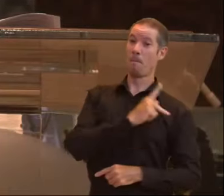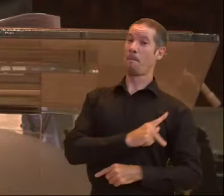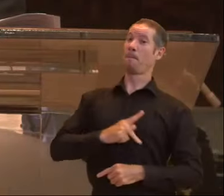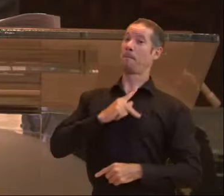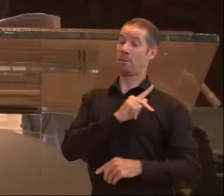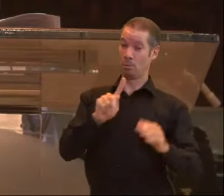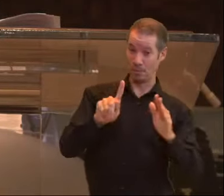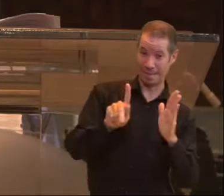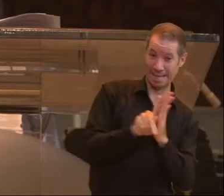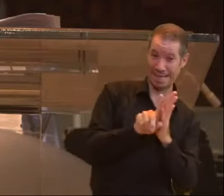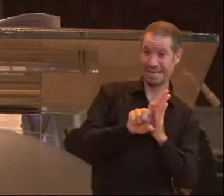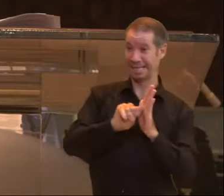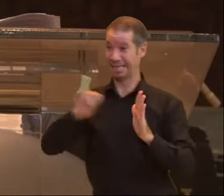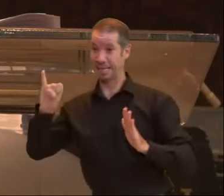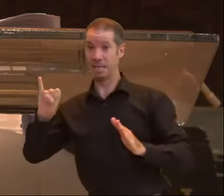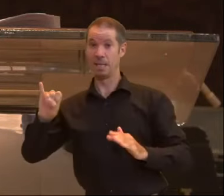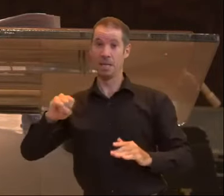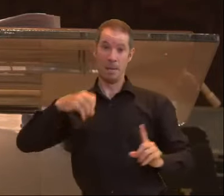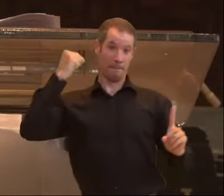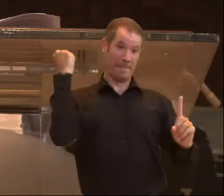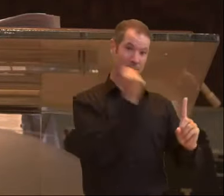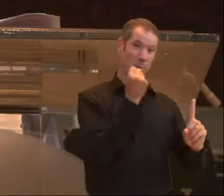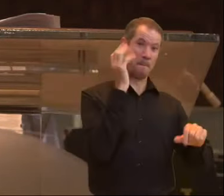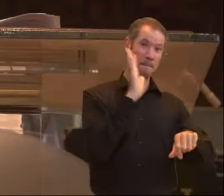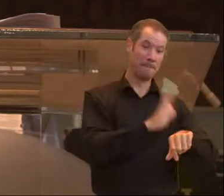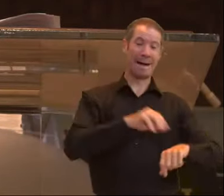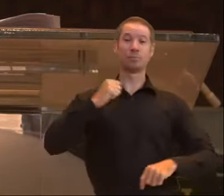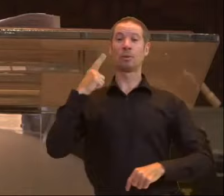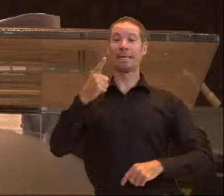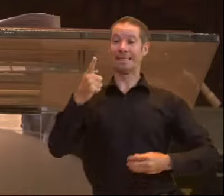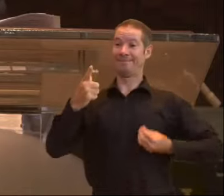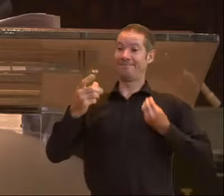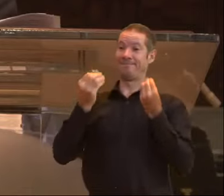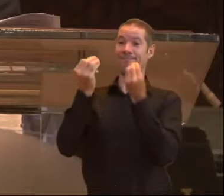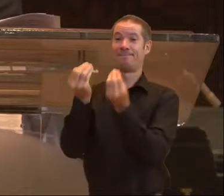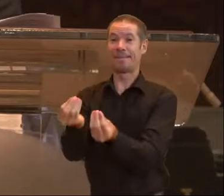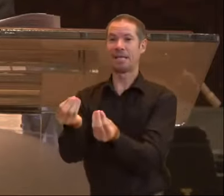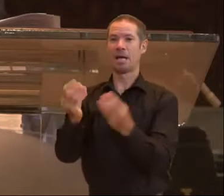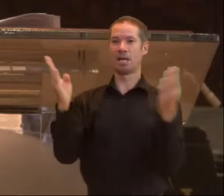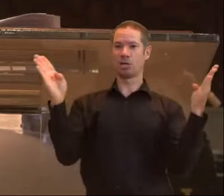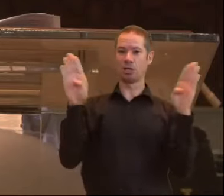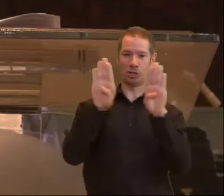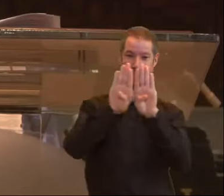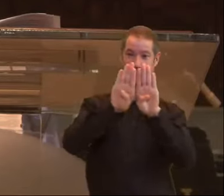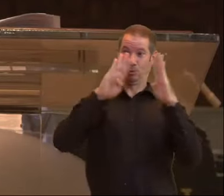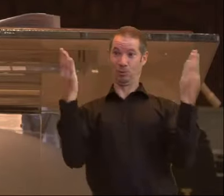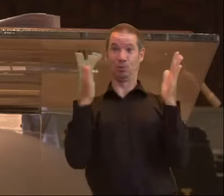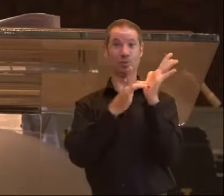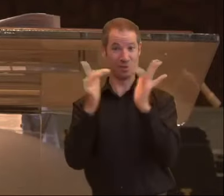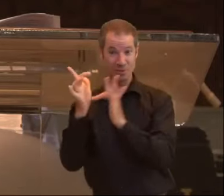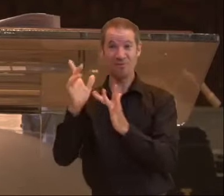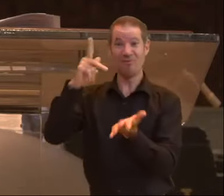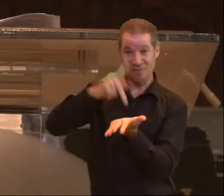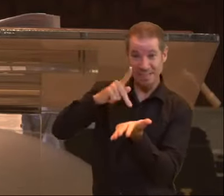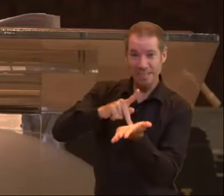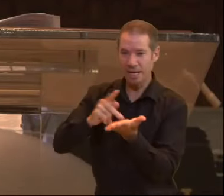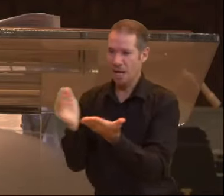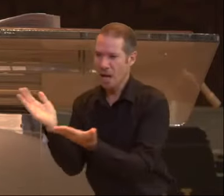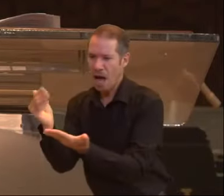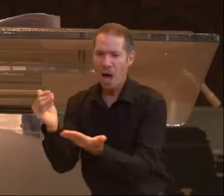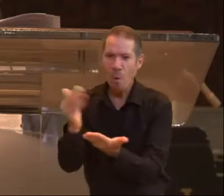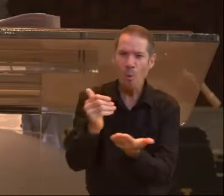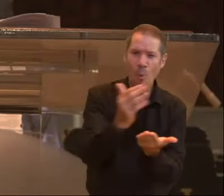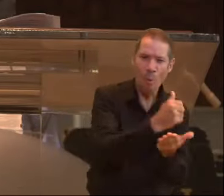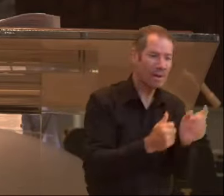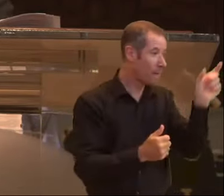dizer que a lei matou mais do que deu vida. Mas Jesus abre esta verdadeira porta e acolhe aquele